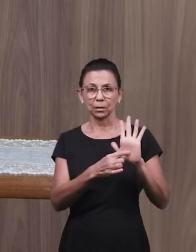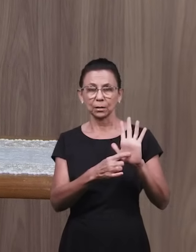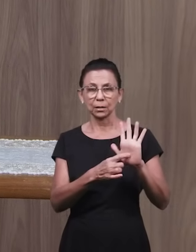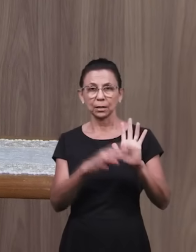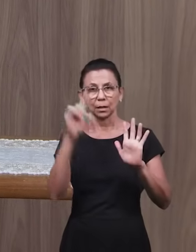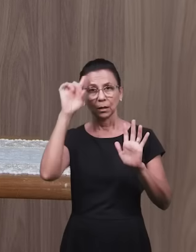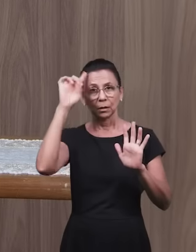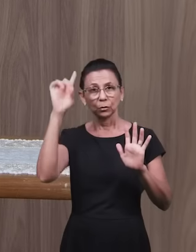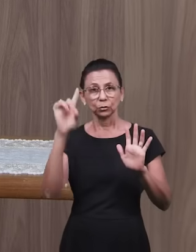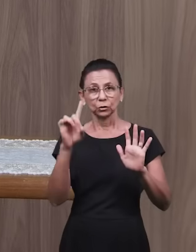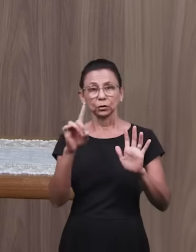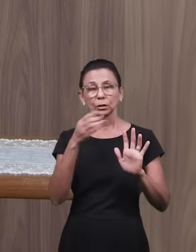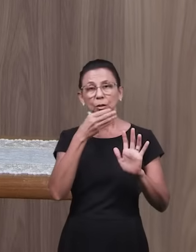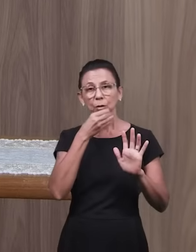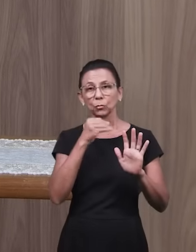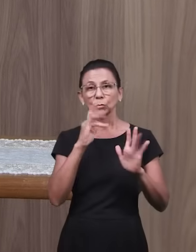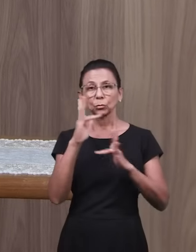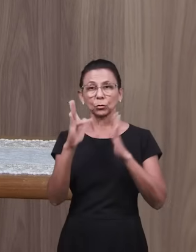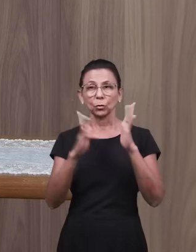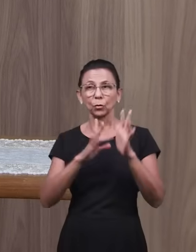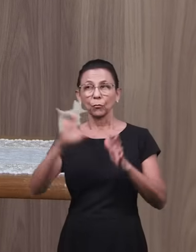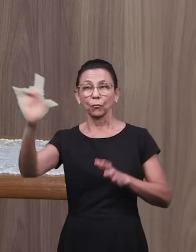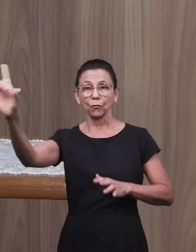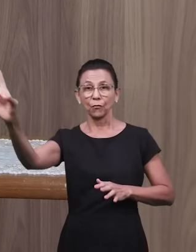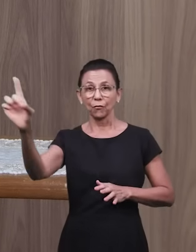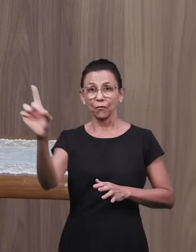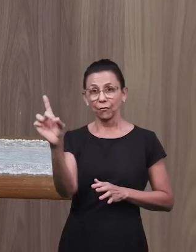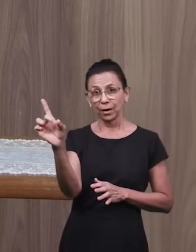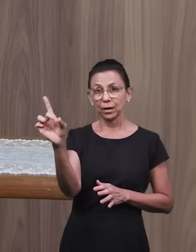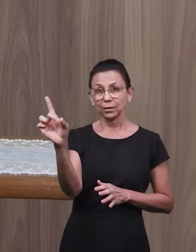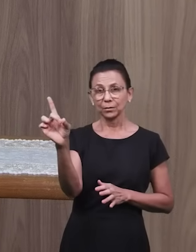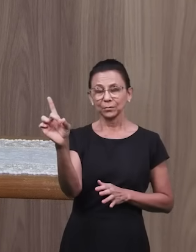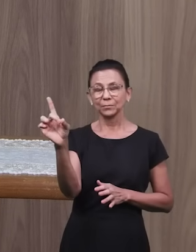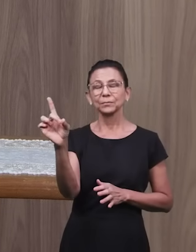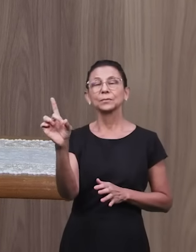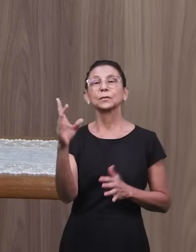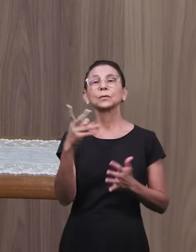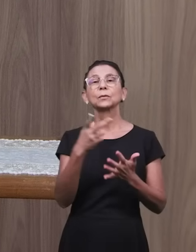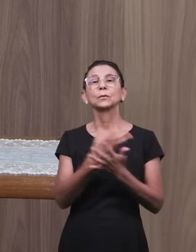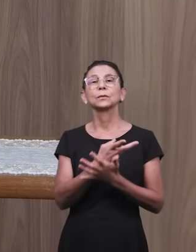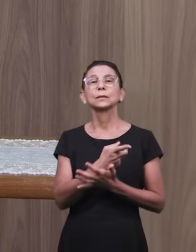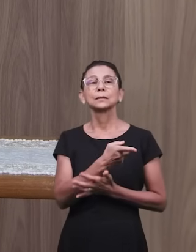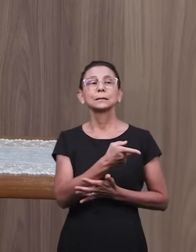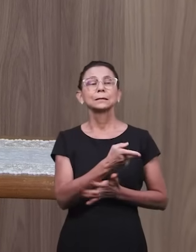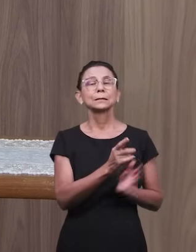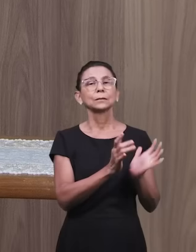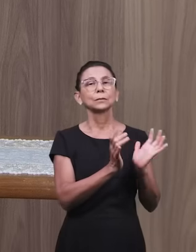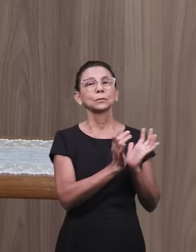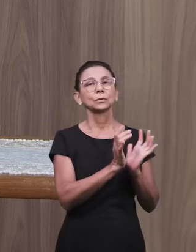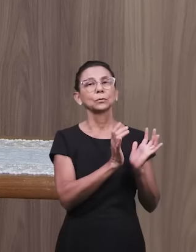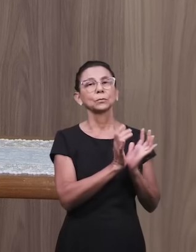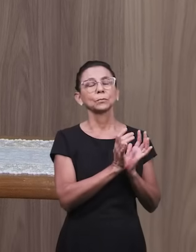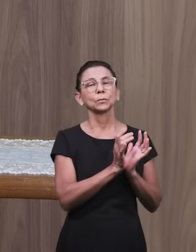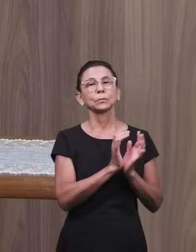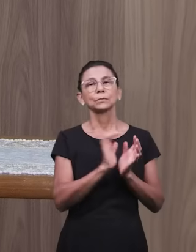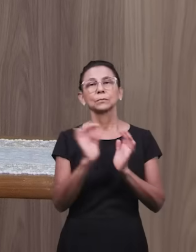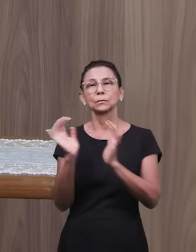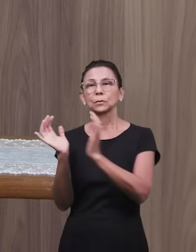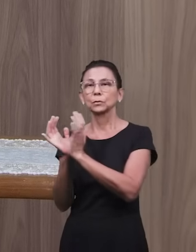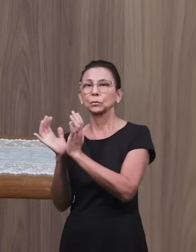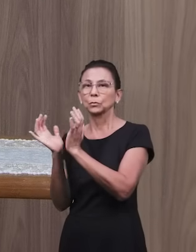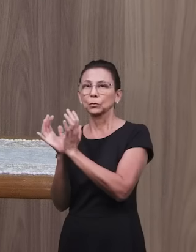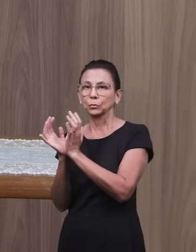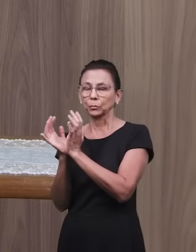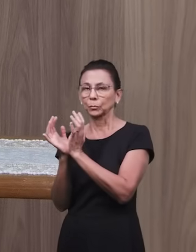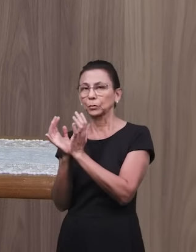figura, trazida aqui pelo texto, ela estava dormindo